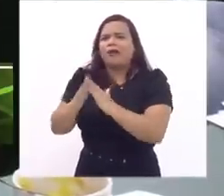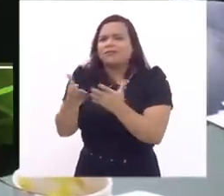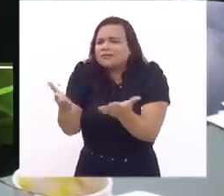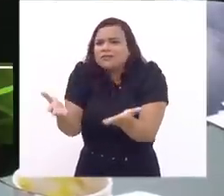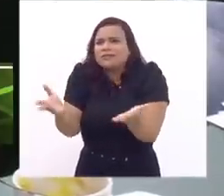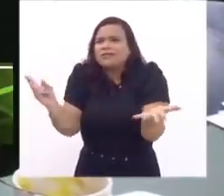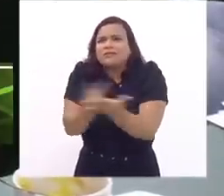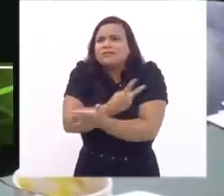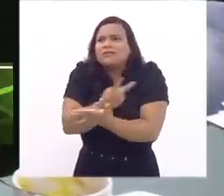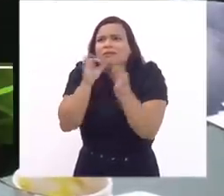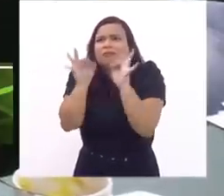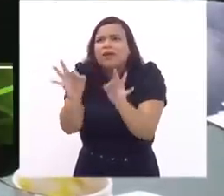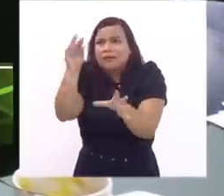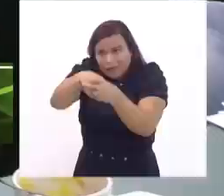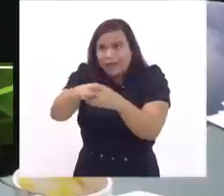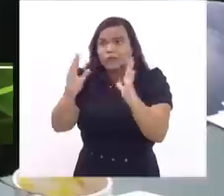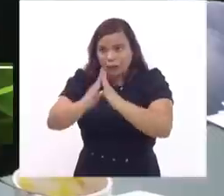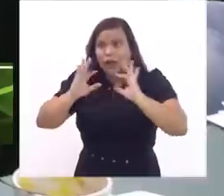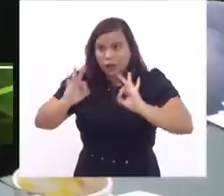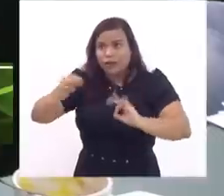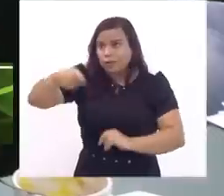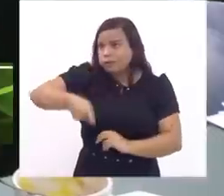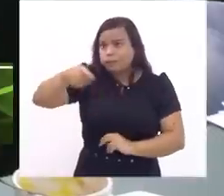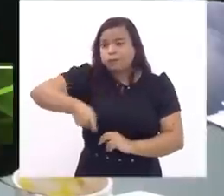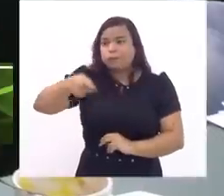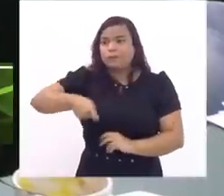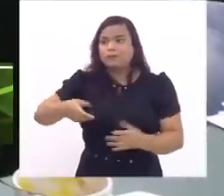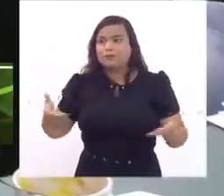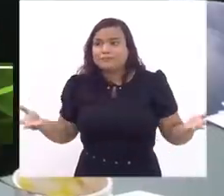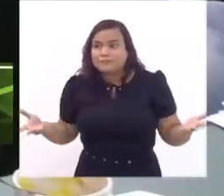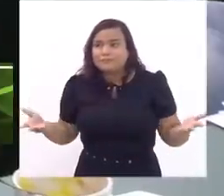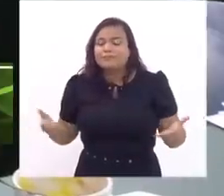onde estar em casa era o dever daquela criança. Então,